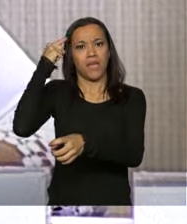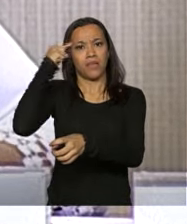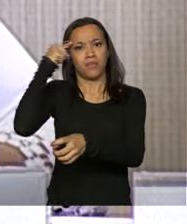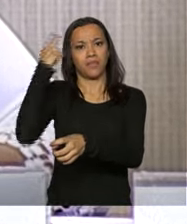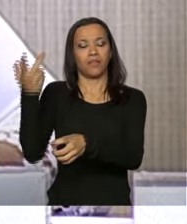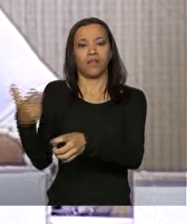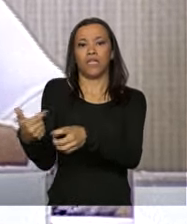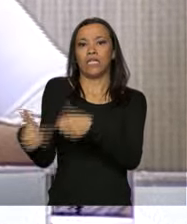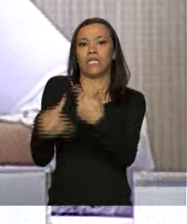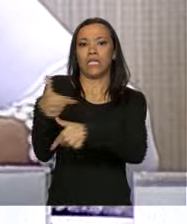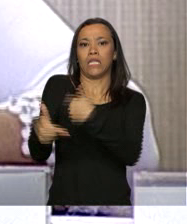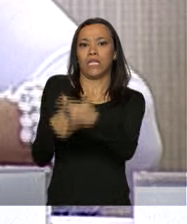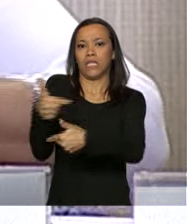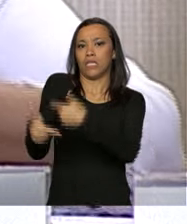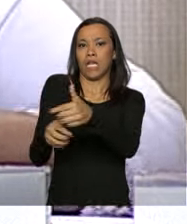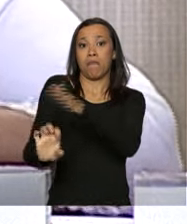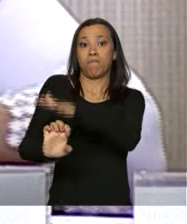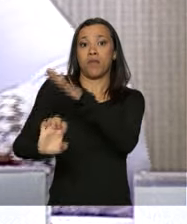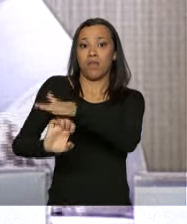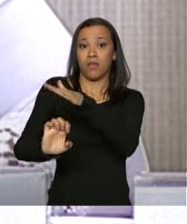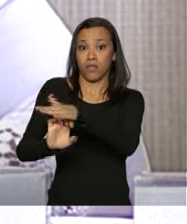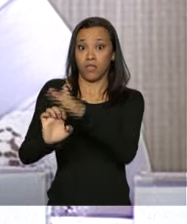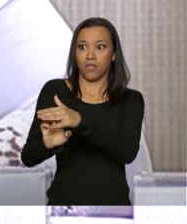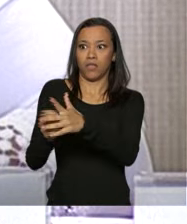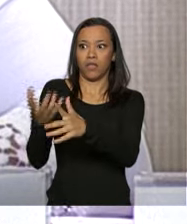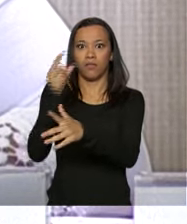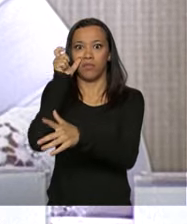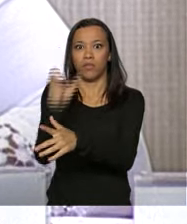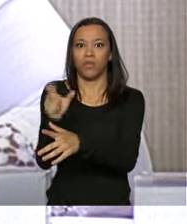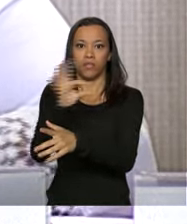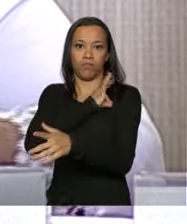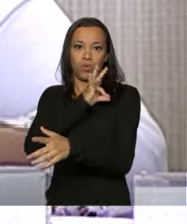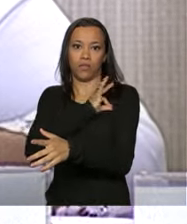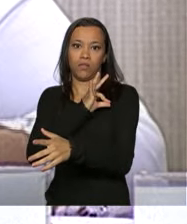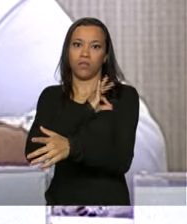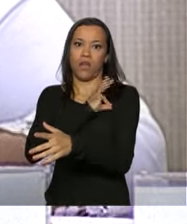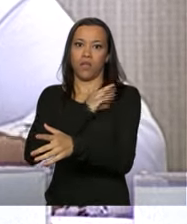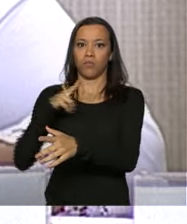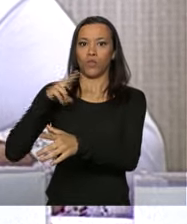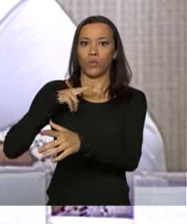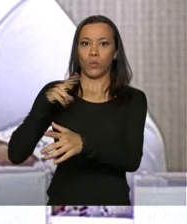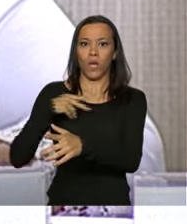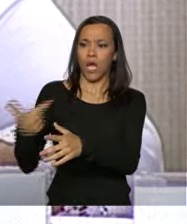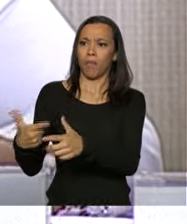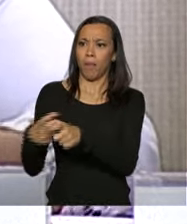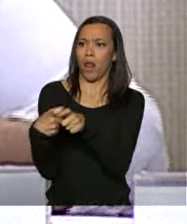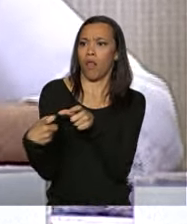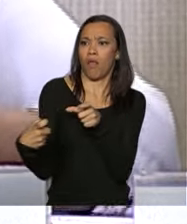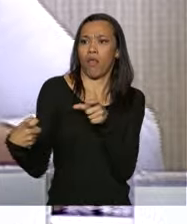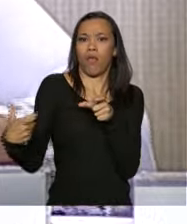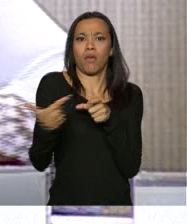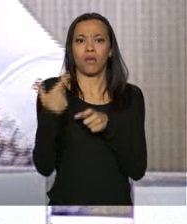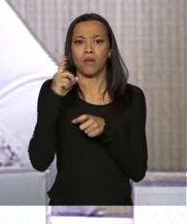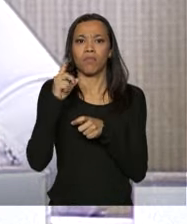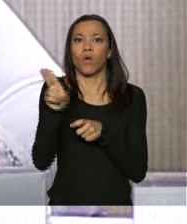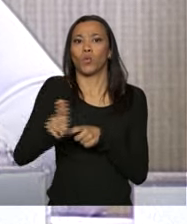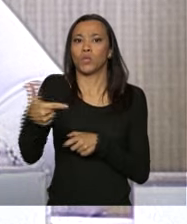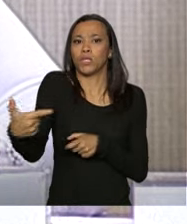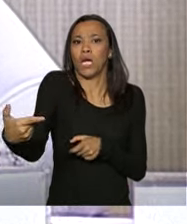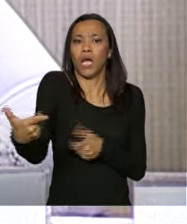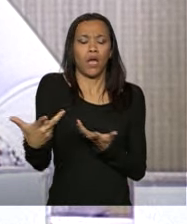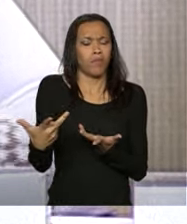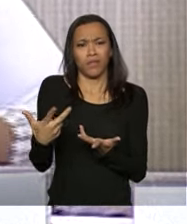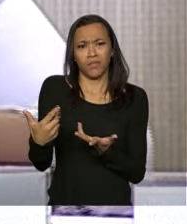privada, né, que há muitos interesses aí colocados que estão completamente invisíveis pra